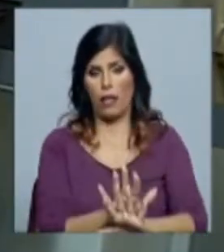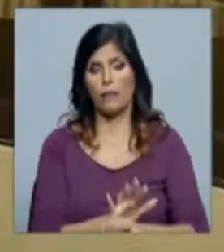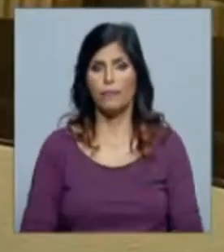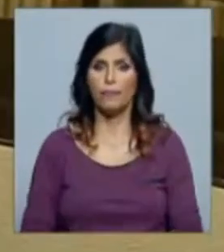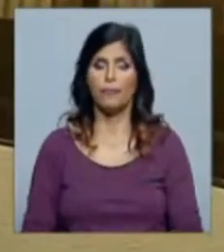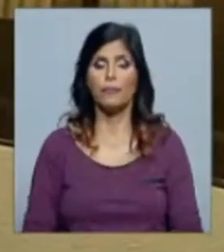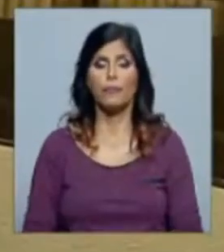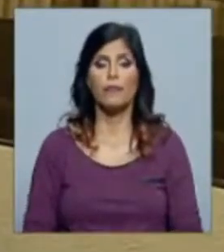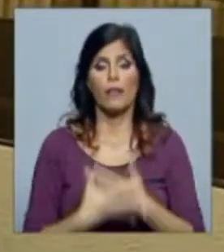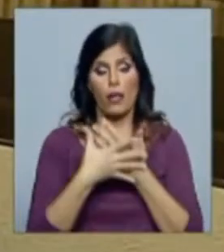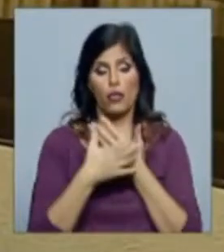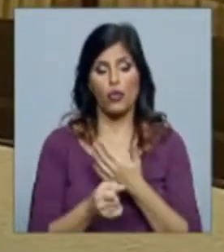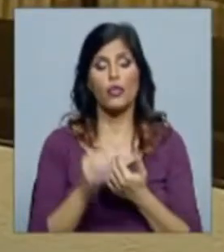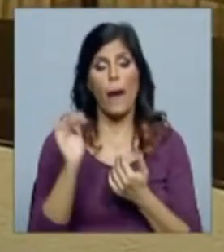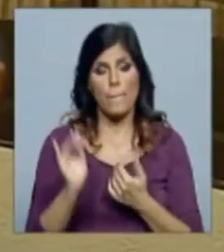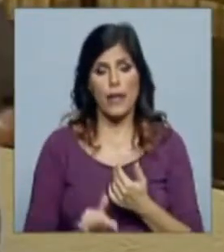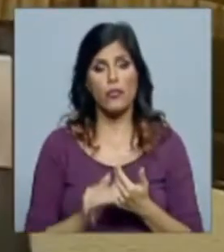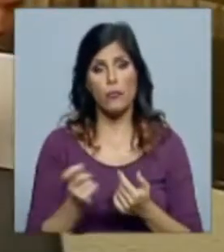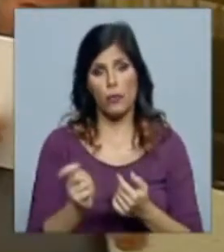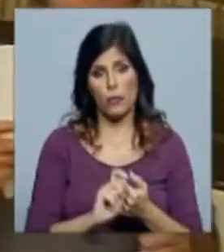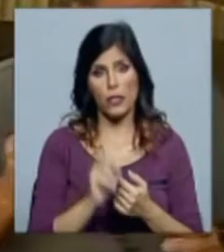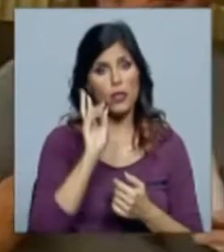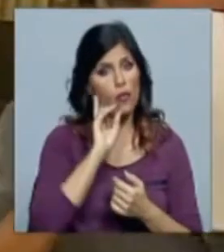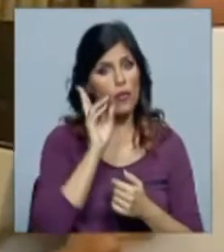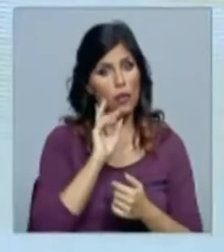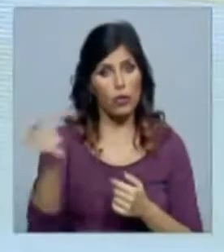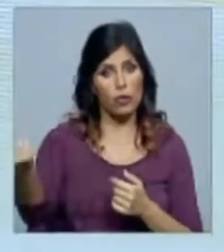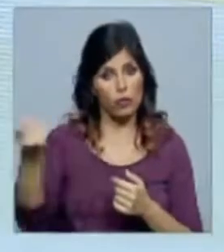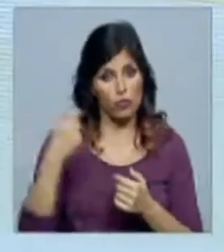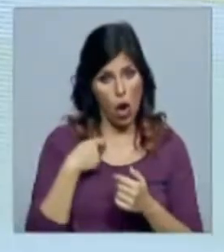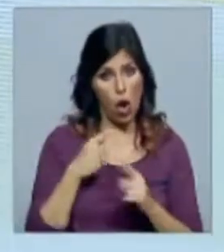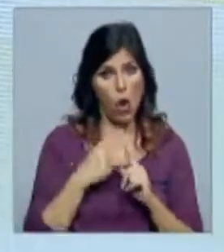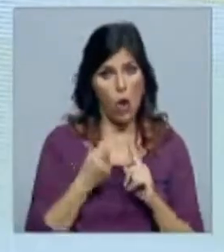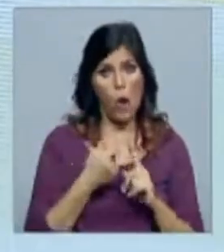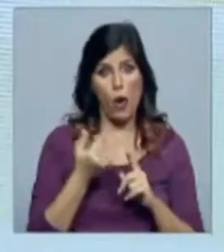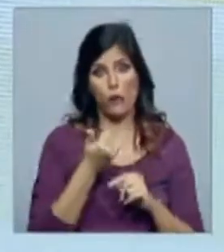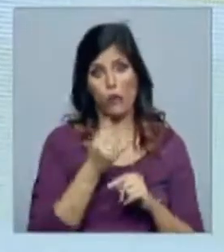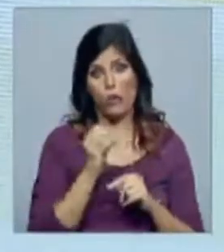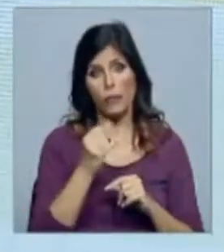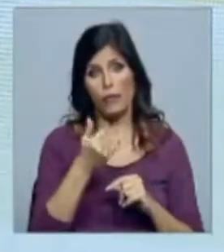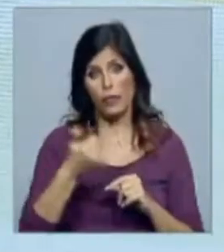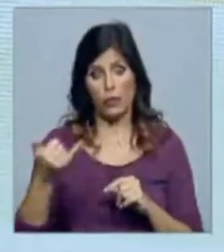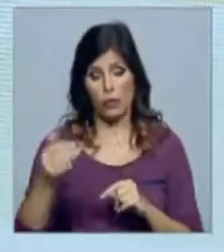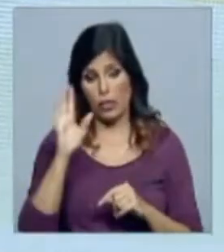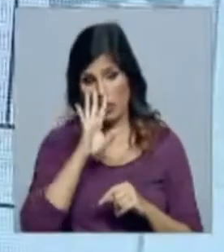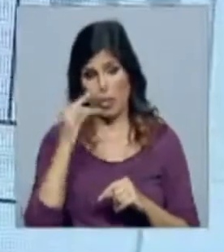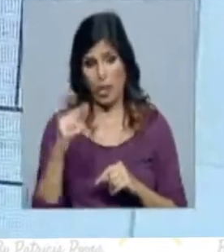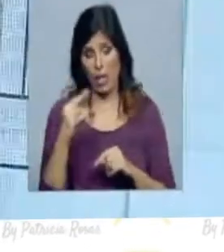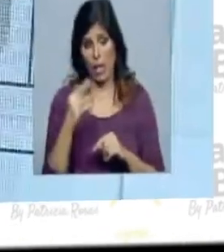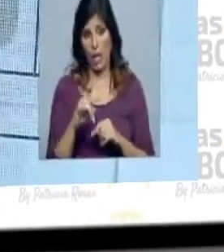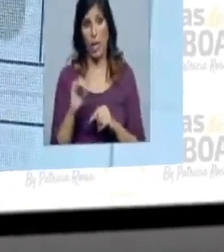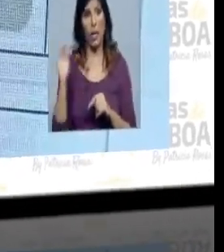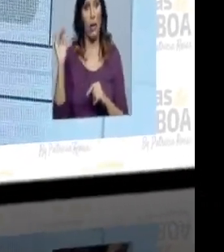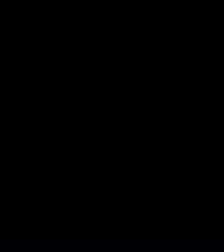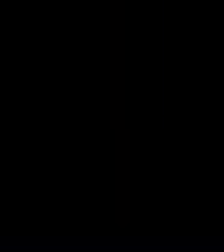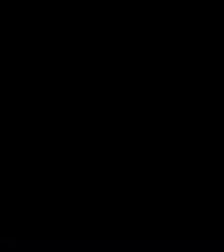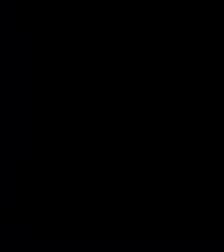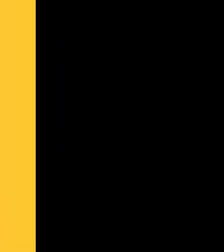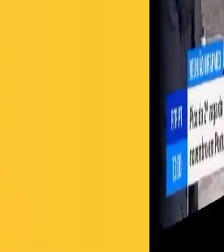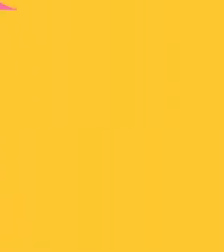ao descontar menos por mês o valor do reembolso em 2022 caso exista vai também ser